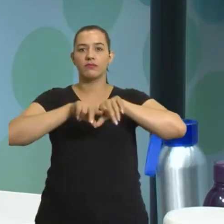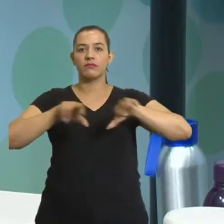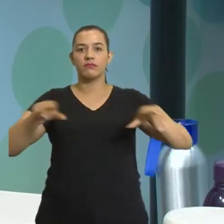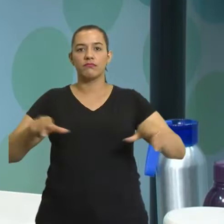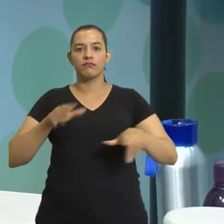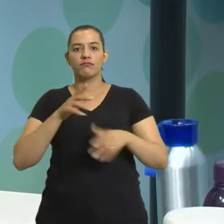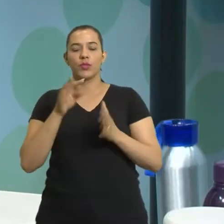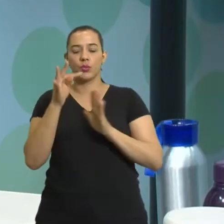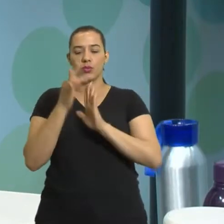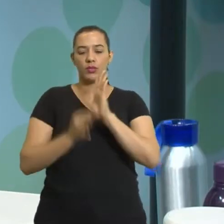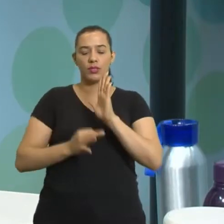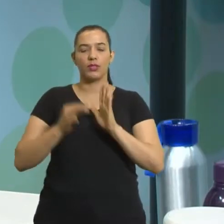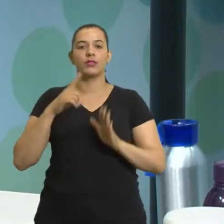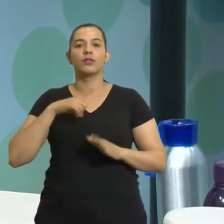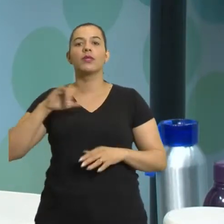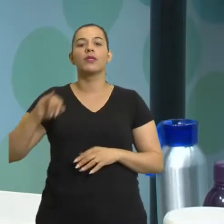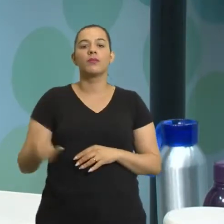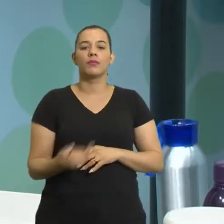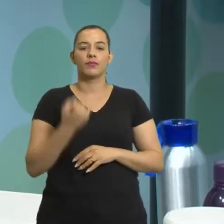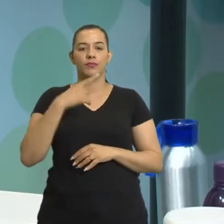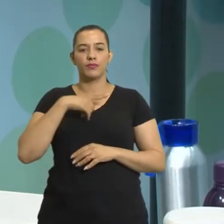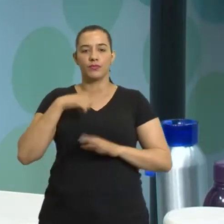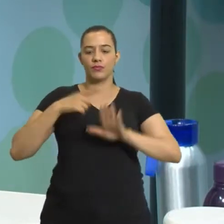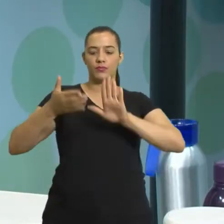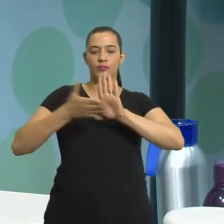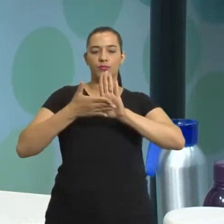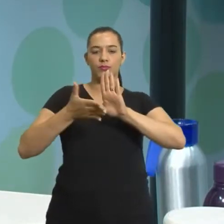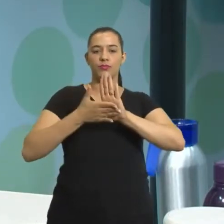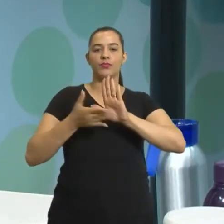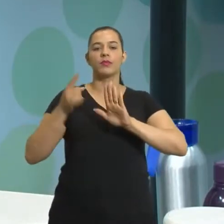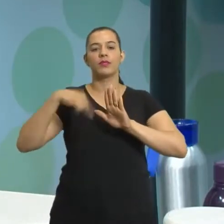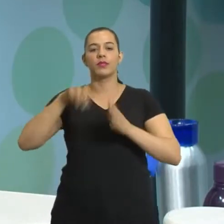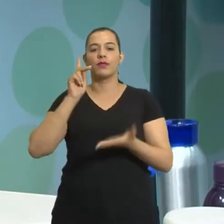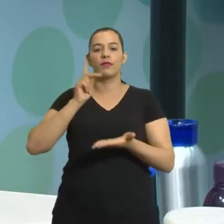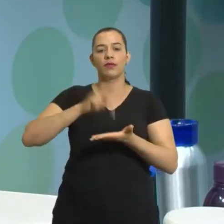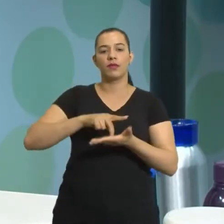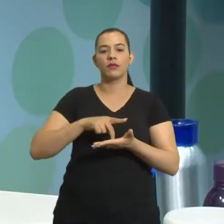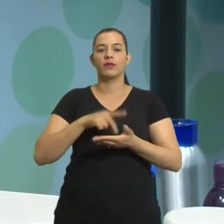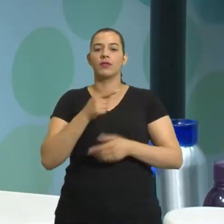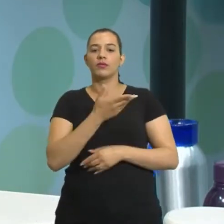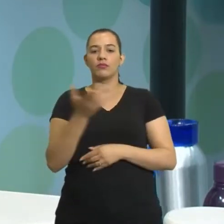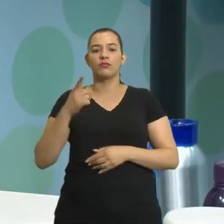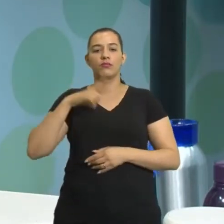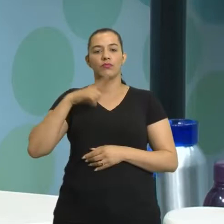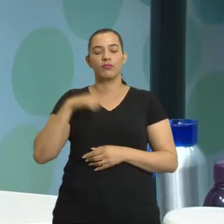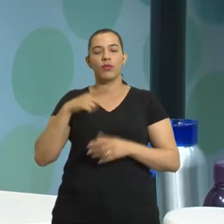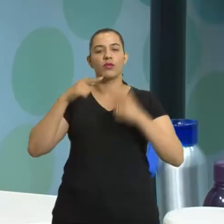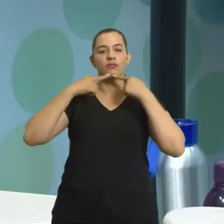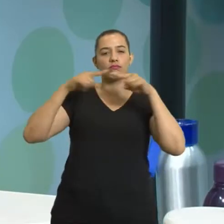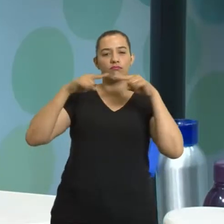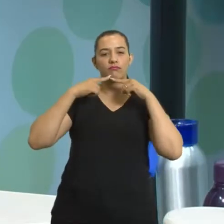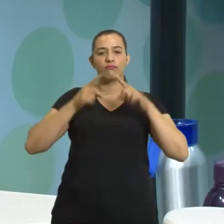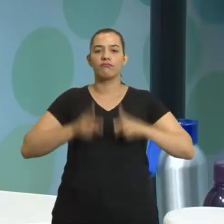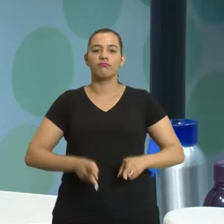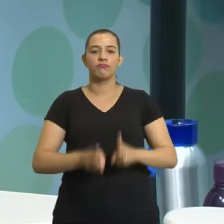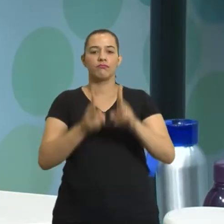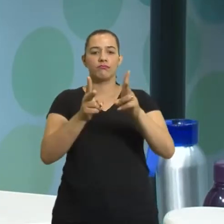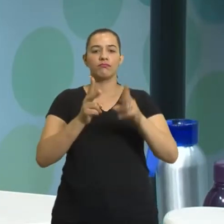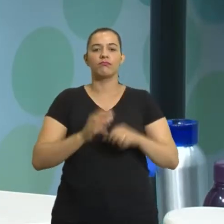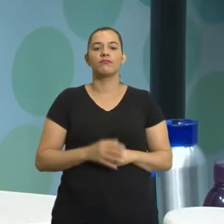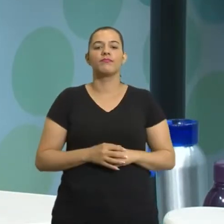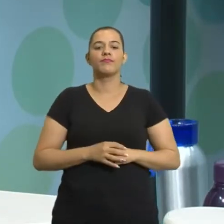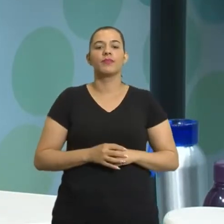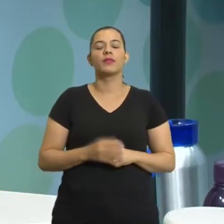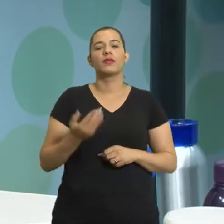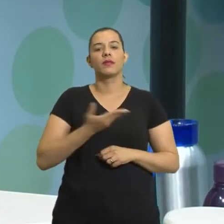no texto realmente é proveitoso para o meu propósito, realmente é verdadeiro, então precisa ter esse olhar crítico sempre. E claro